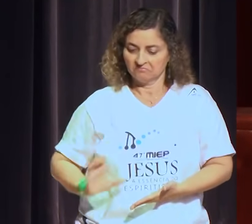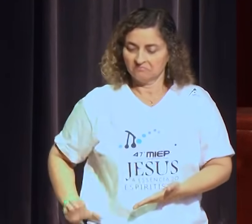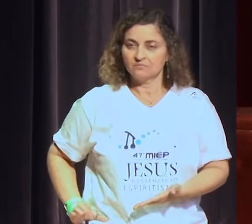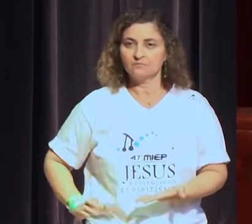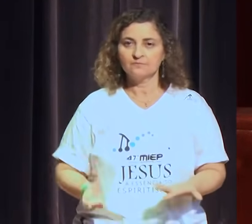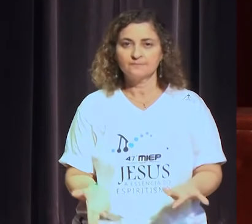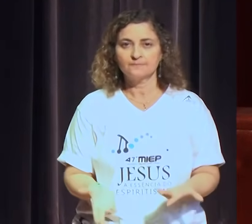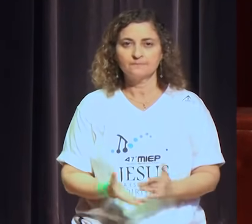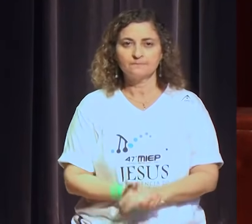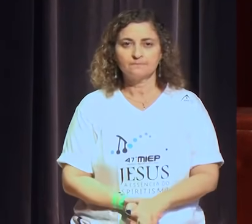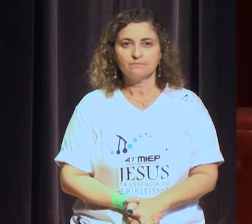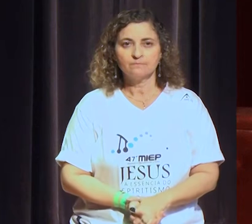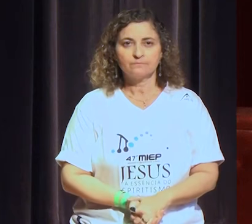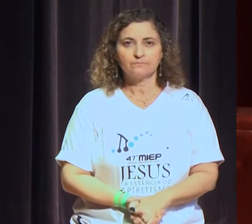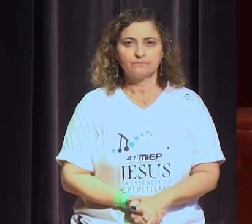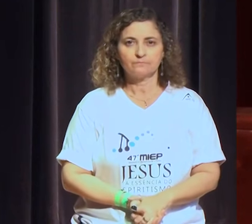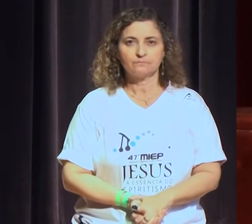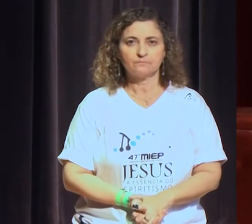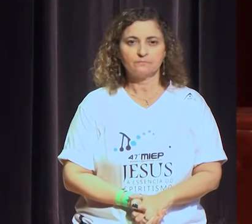É papo de Cristo.